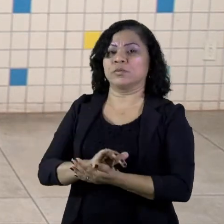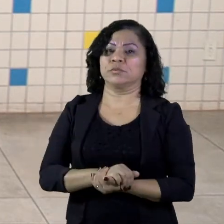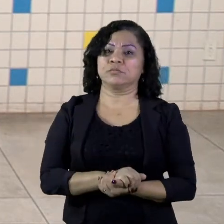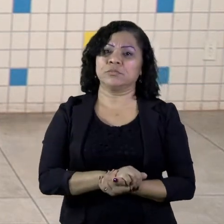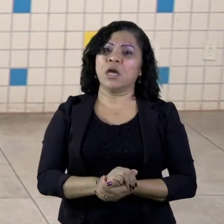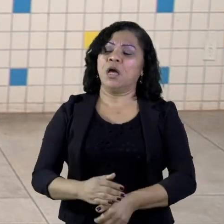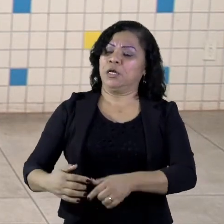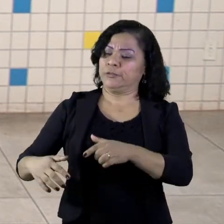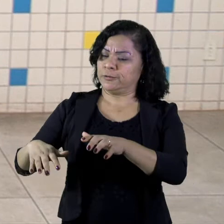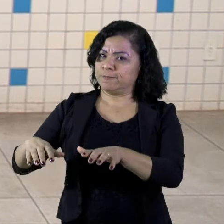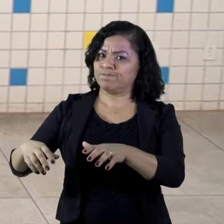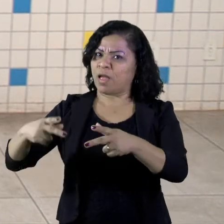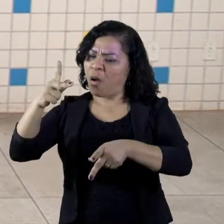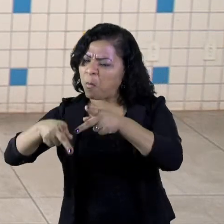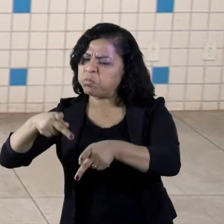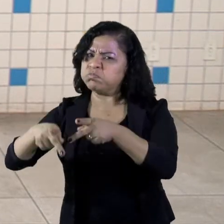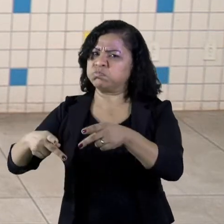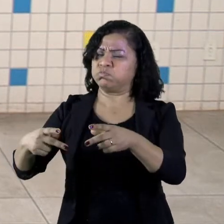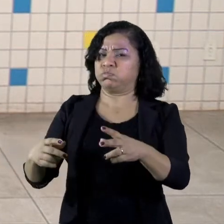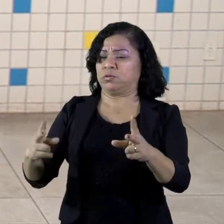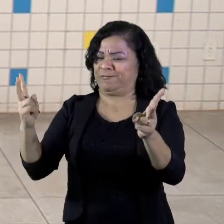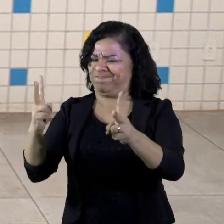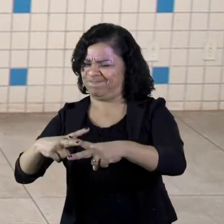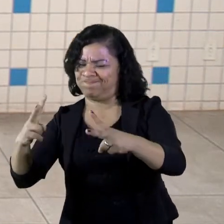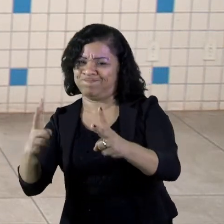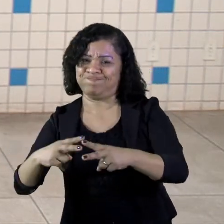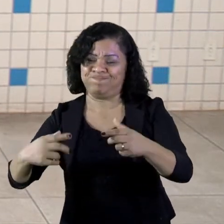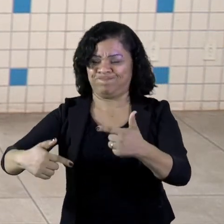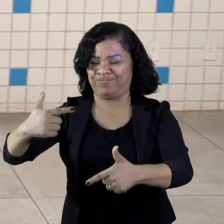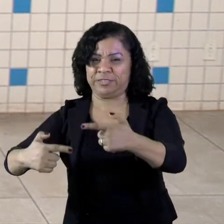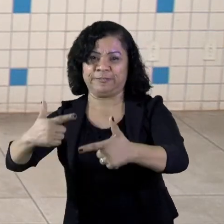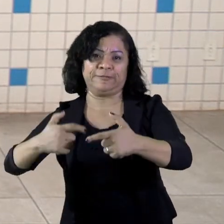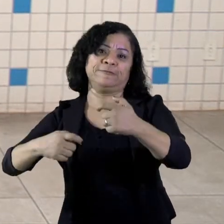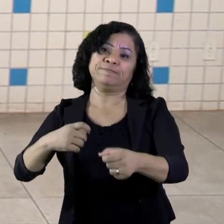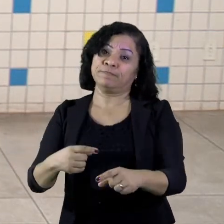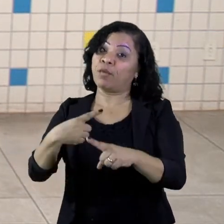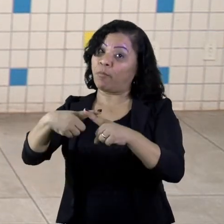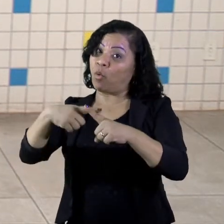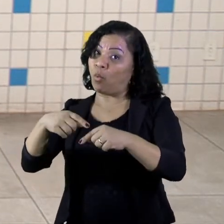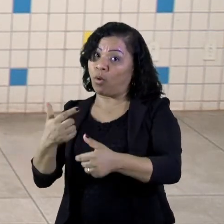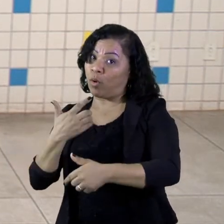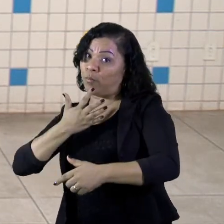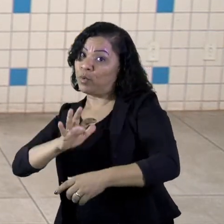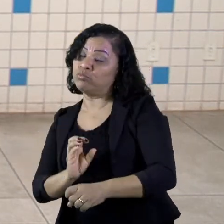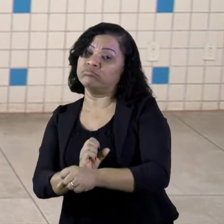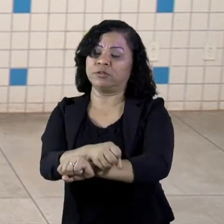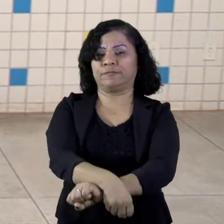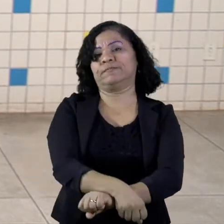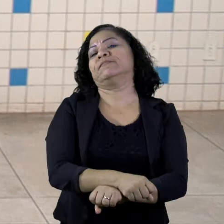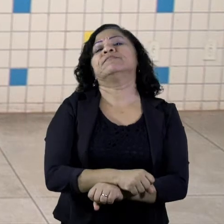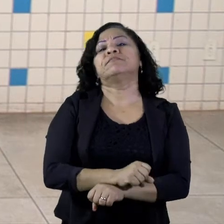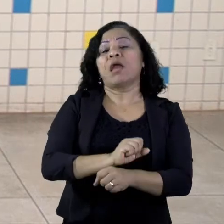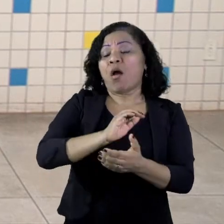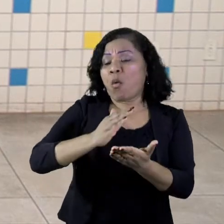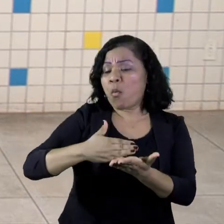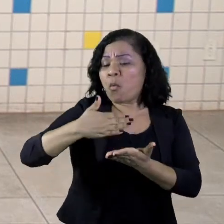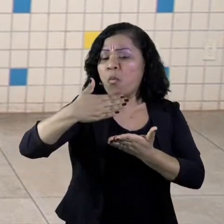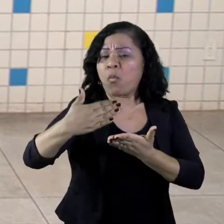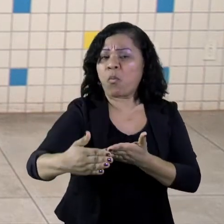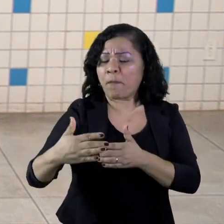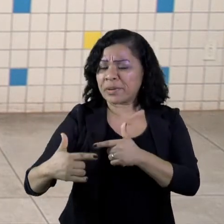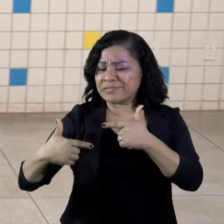constante conflito por viver nessa situação de escravidão. Foi a partir de uma série de lutas que os